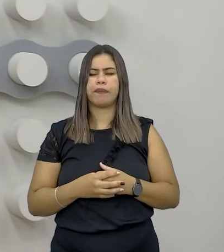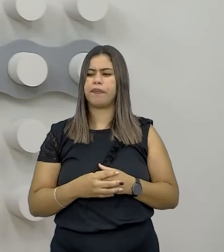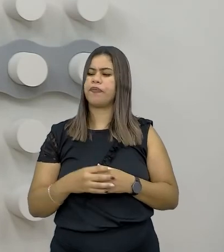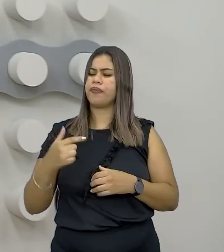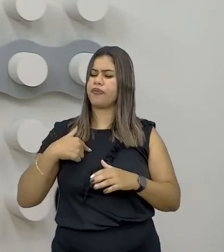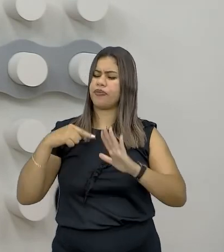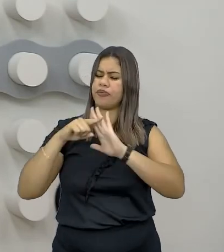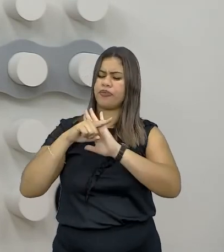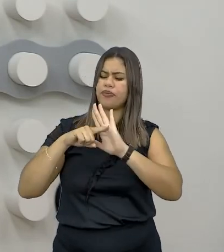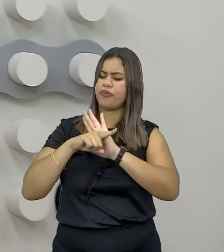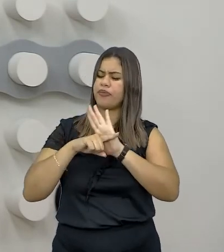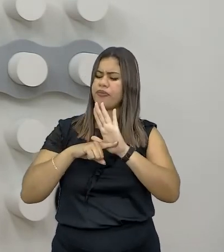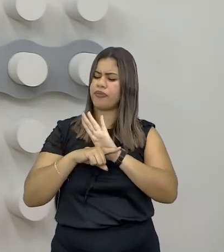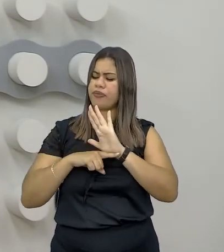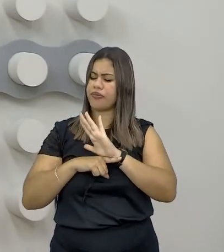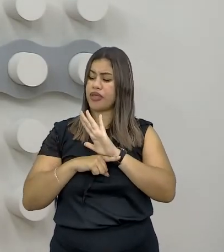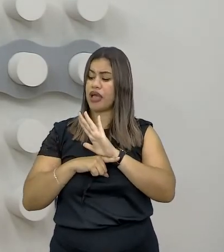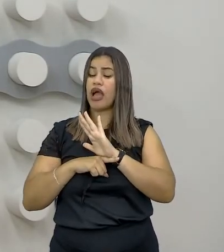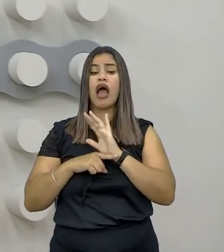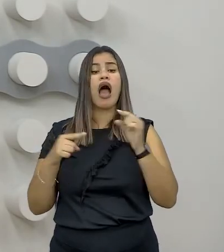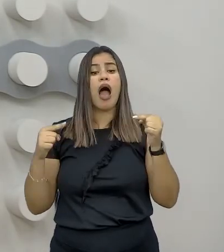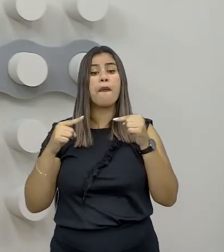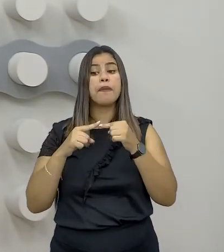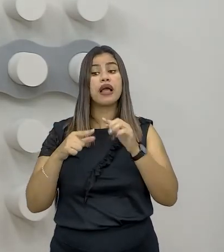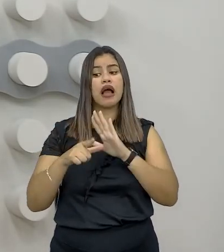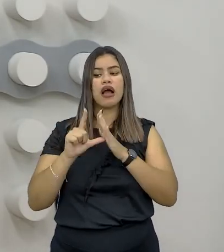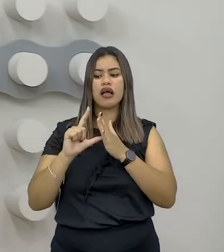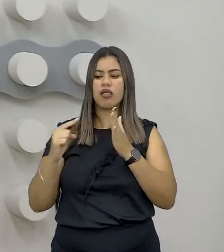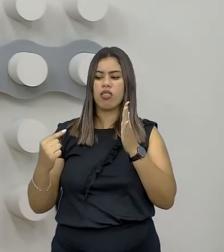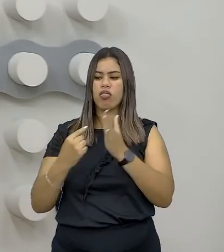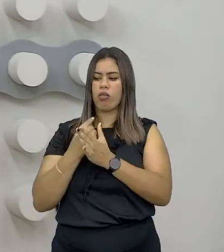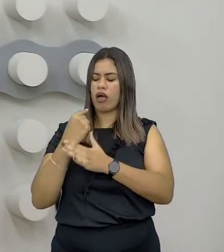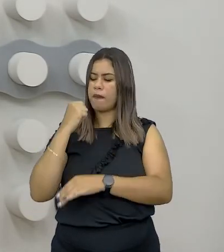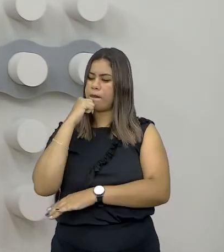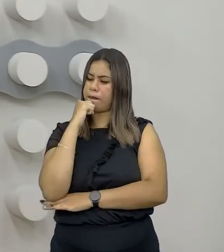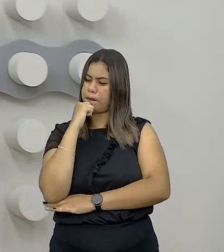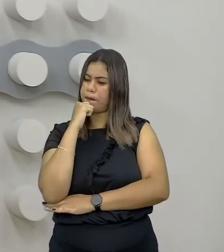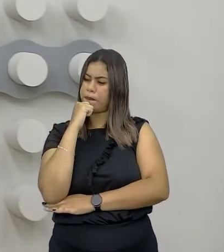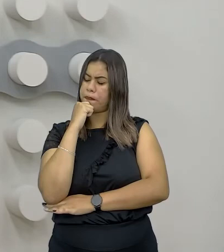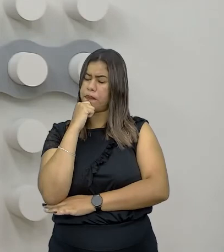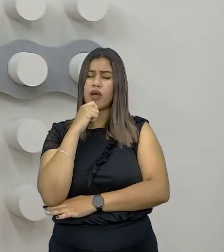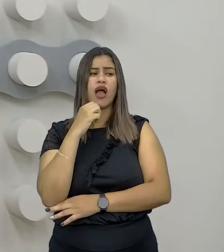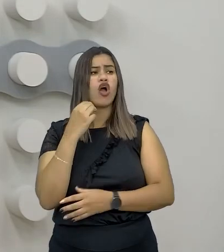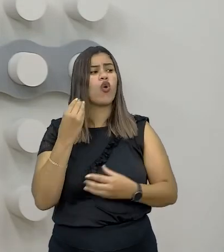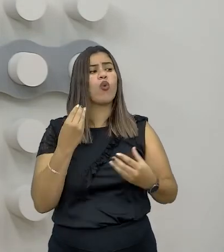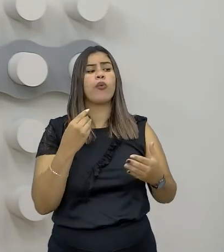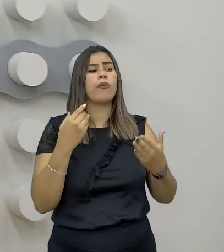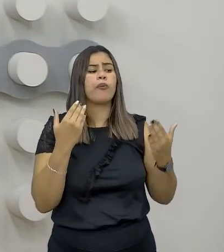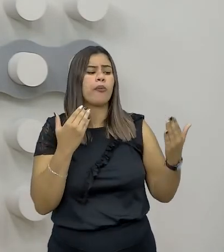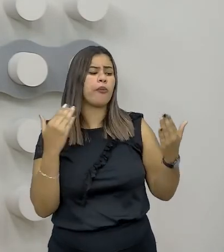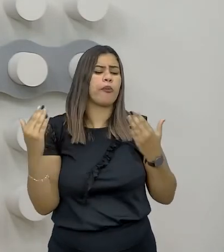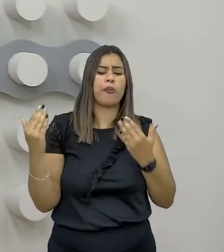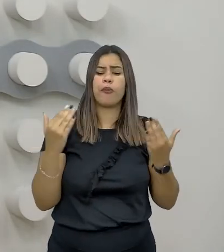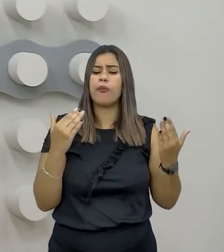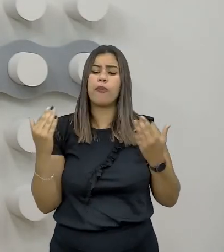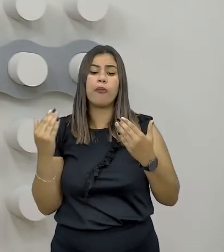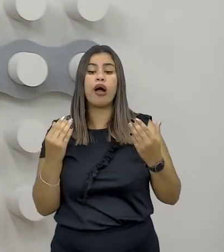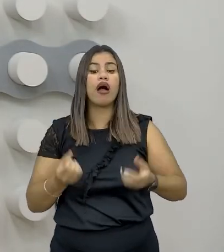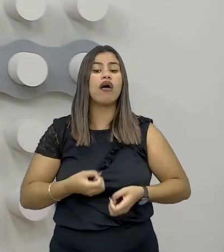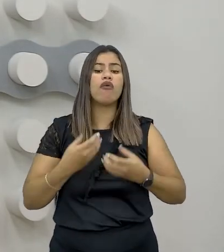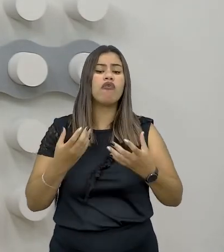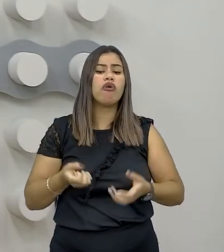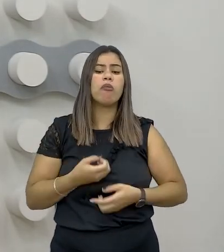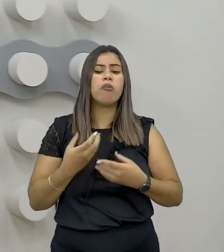uma pesquisa a partir de uma pergunta de pesquisa, o que é um objeto de pesquisa, como comparar esses dados entre